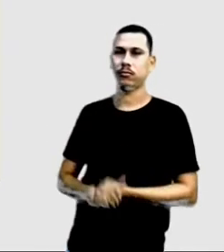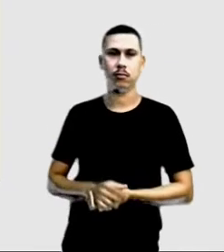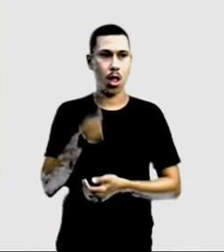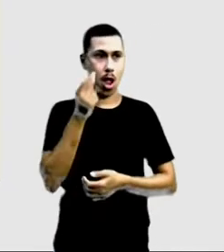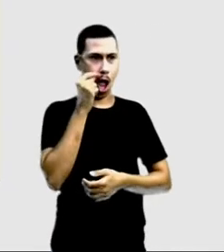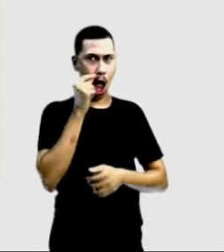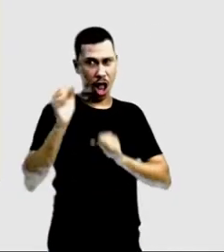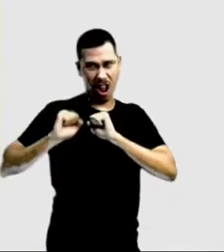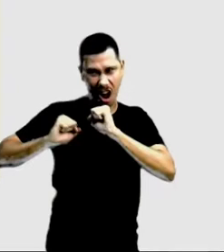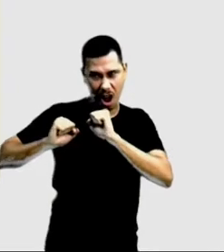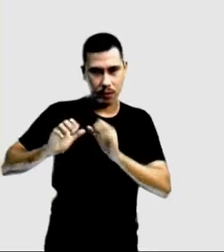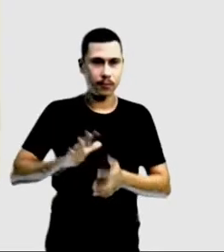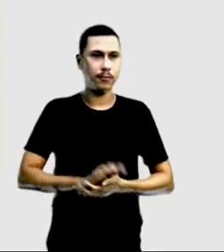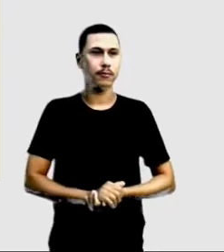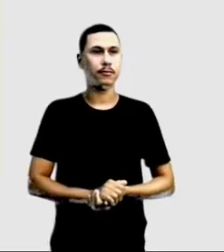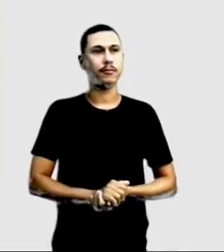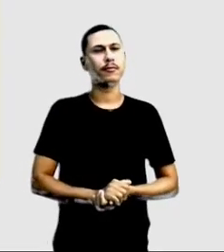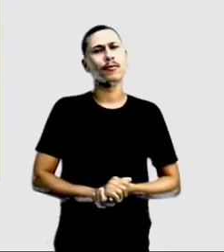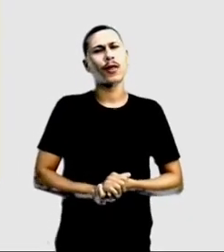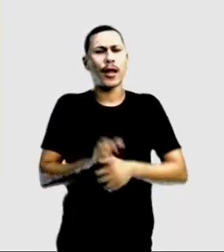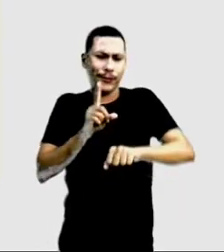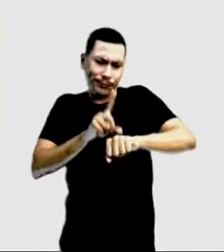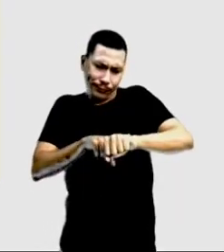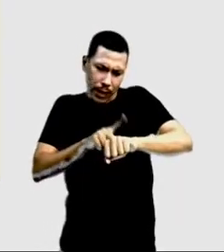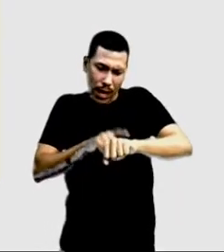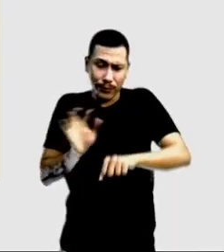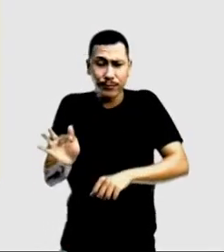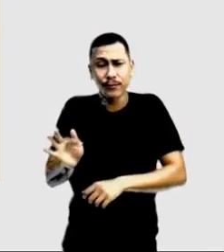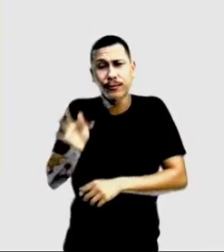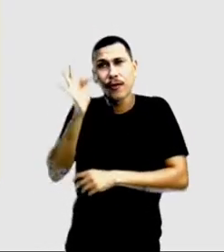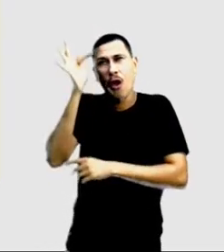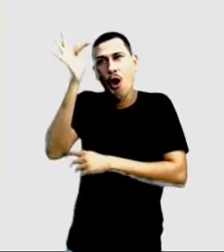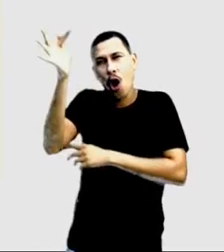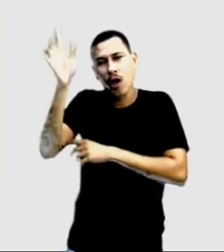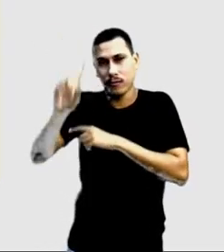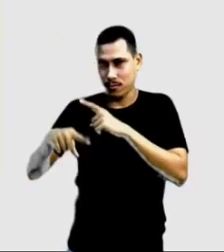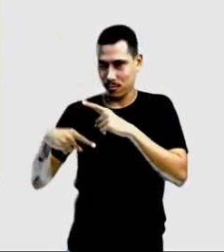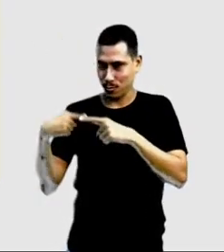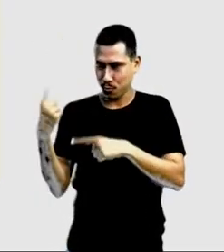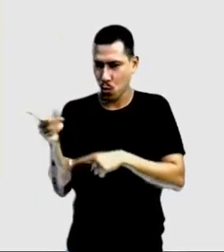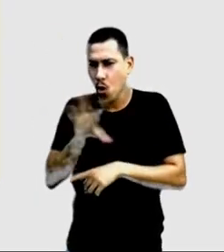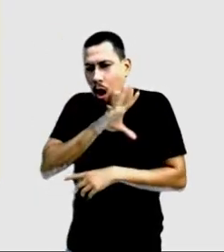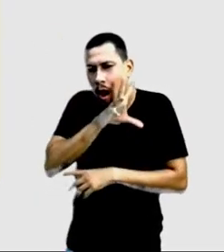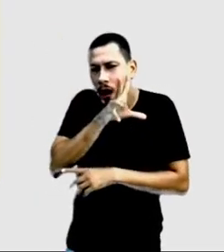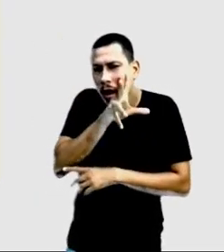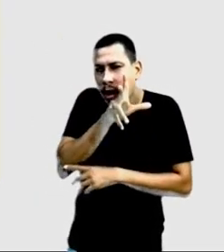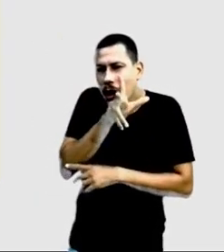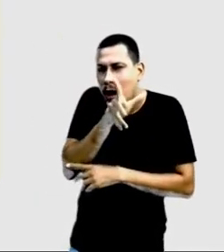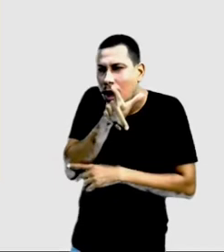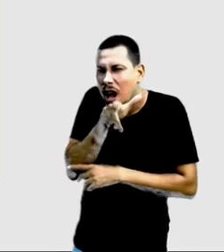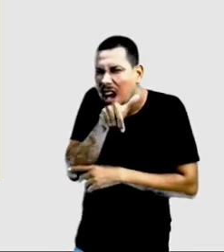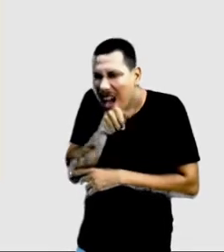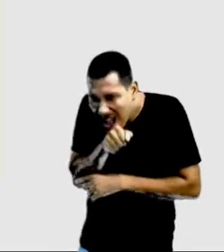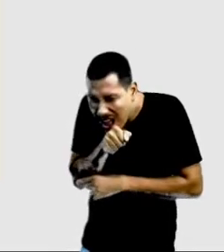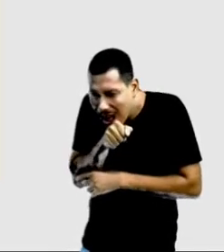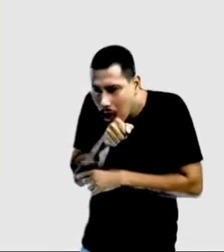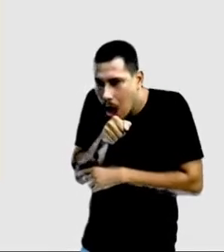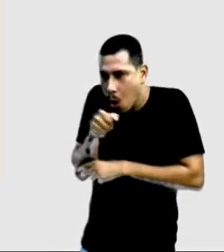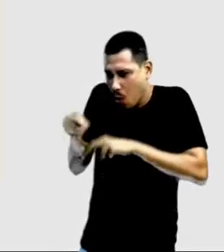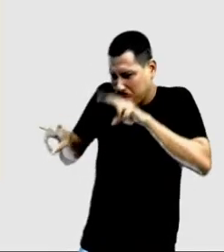Aconteceu que, pouco tempo depois, o leão caiu numa